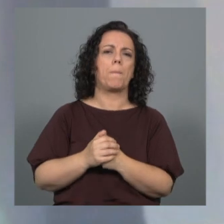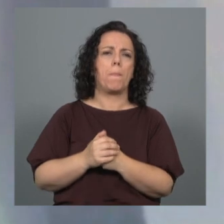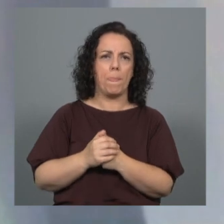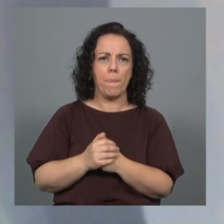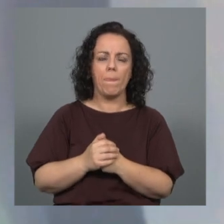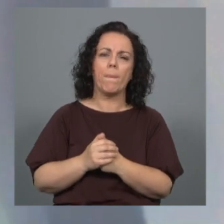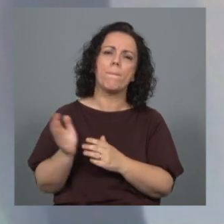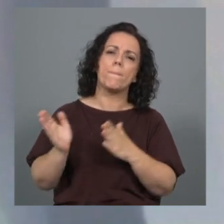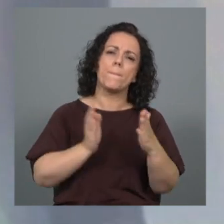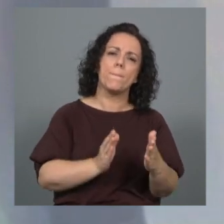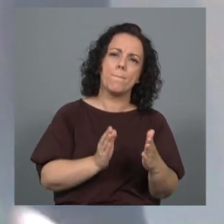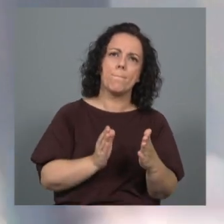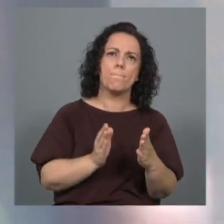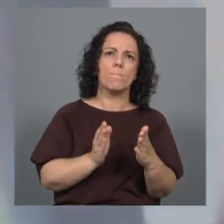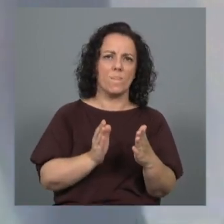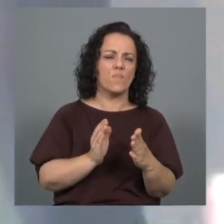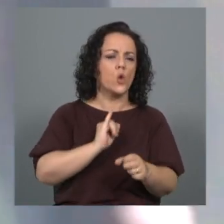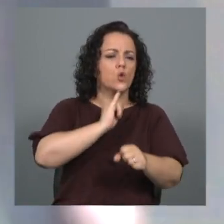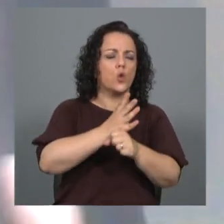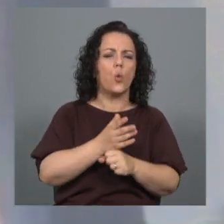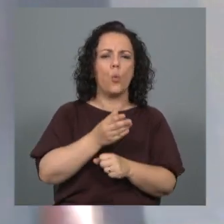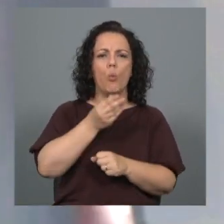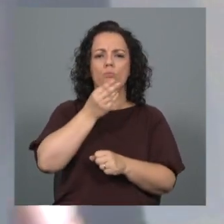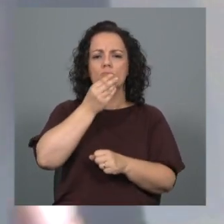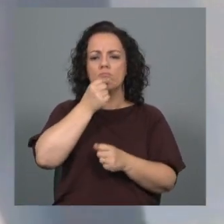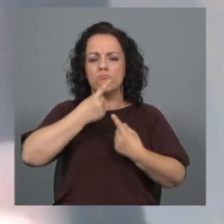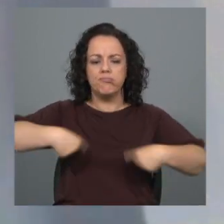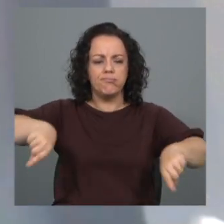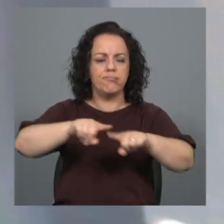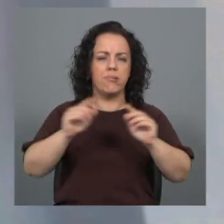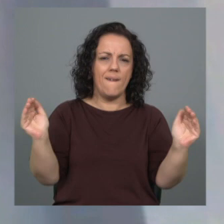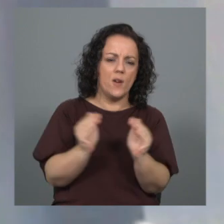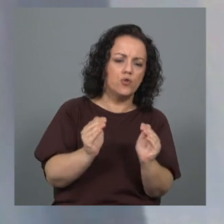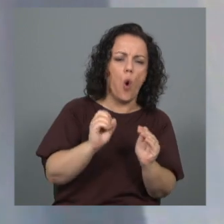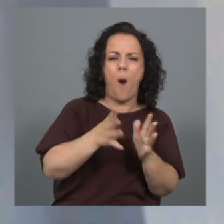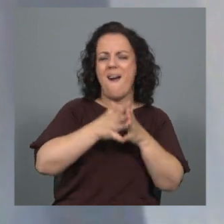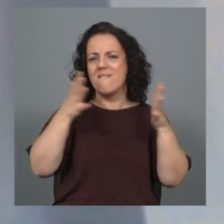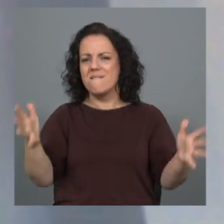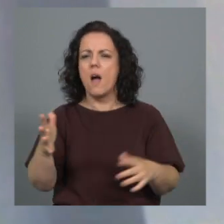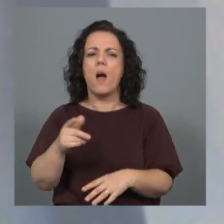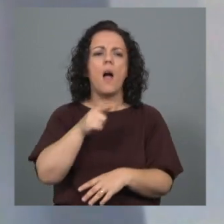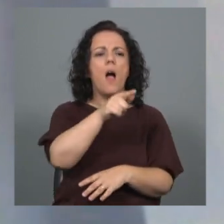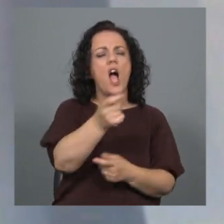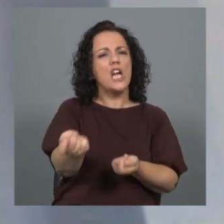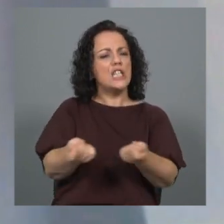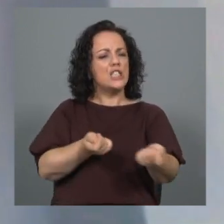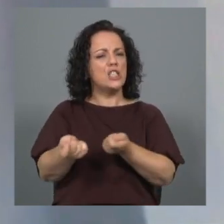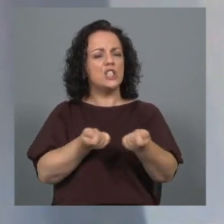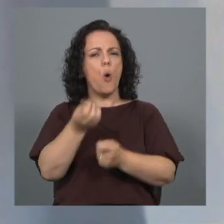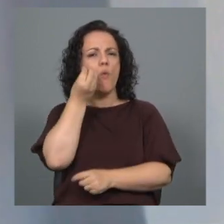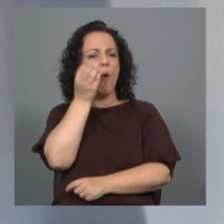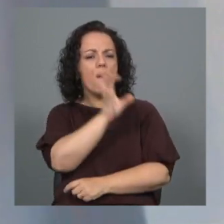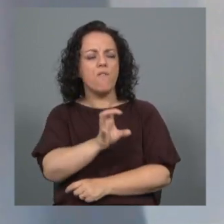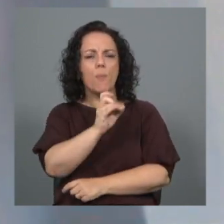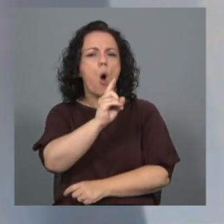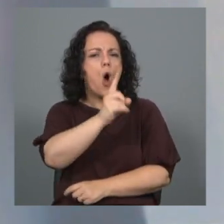termos para aqueles que têm pequenas propriedades ou grandes propriedades, qual é o tipo de gestão que é feita pelas mesmas? E depois